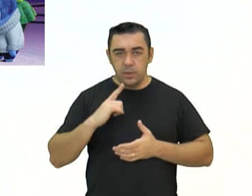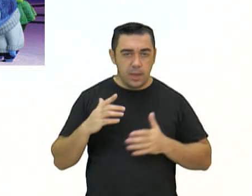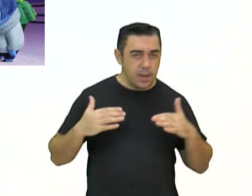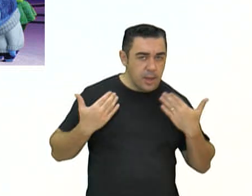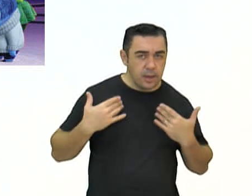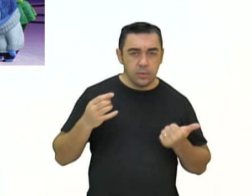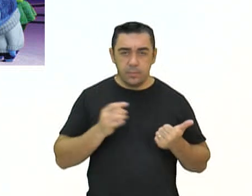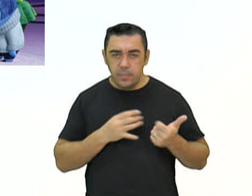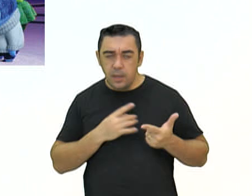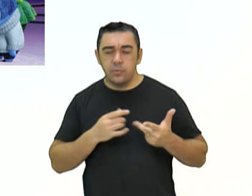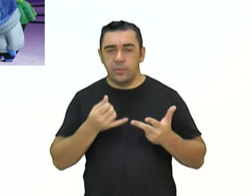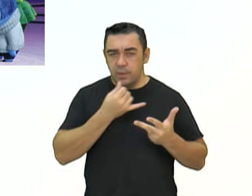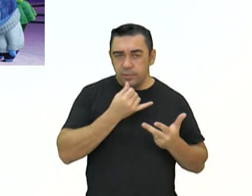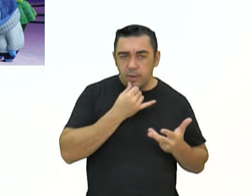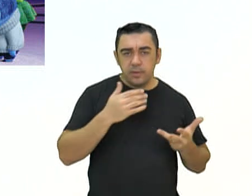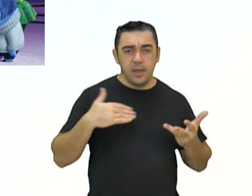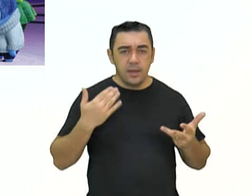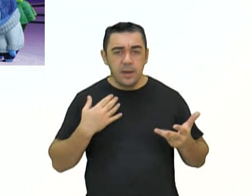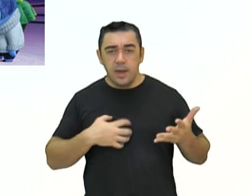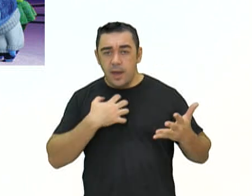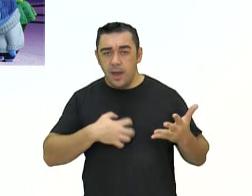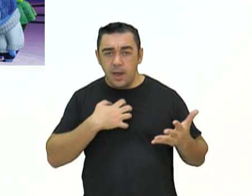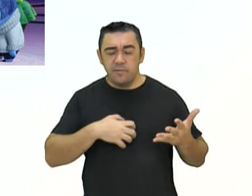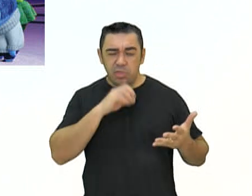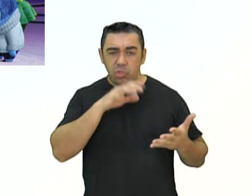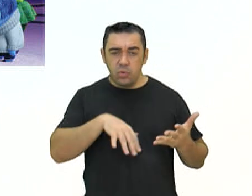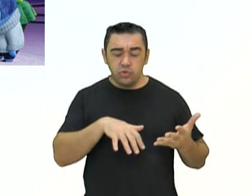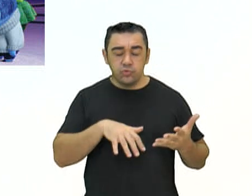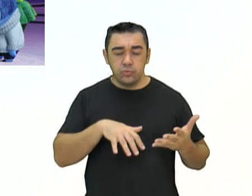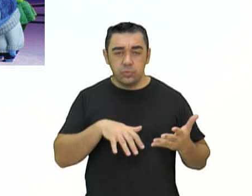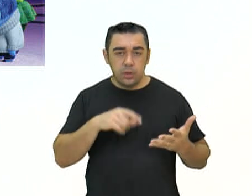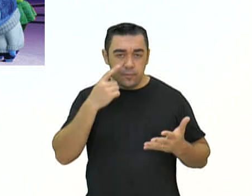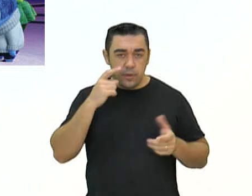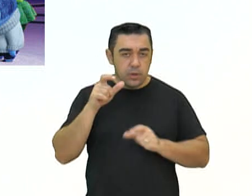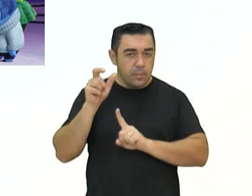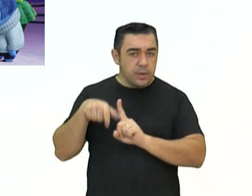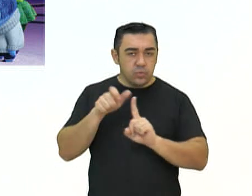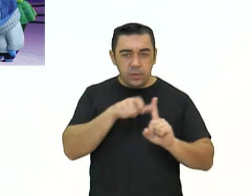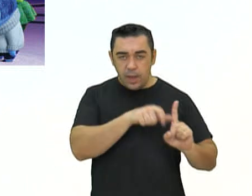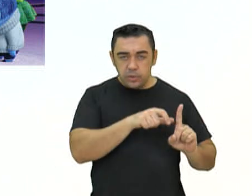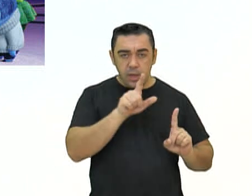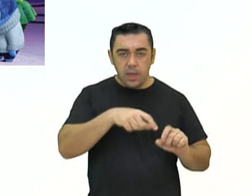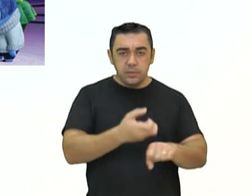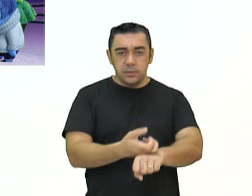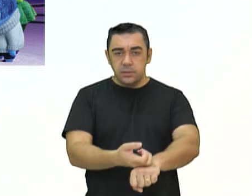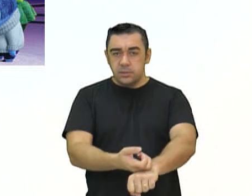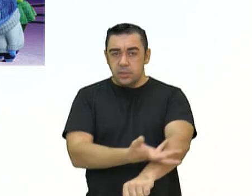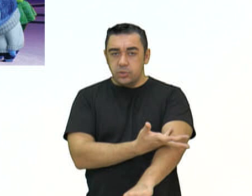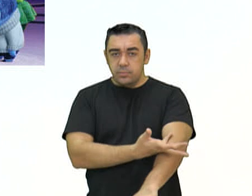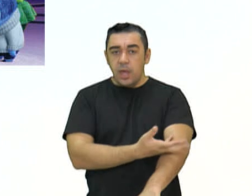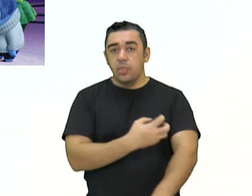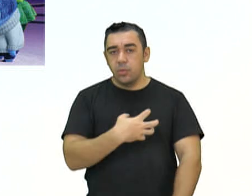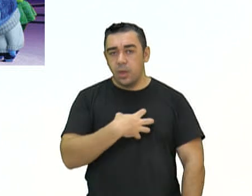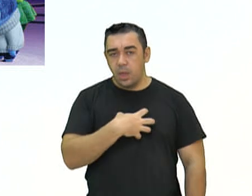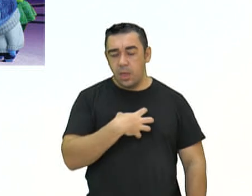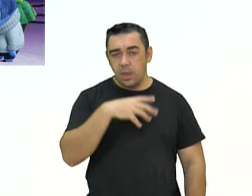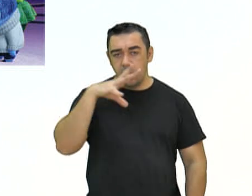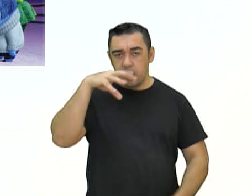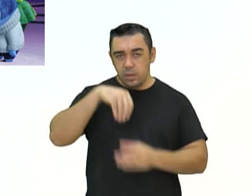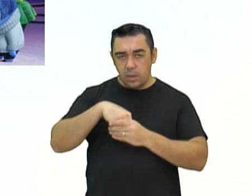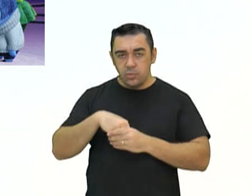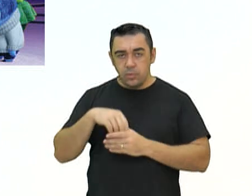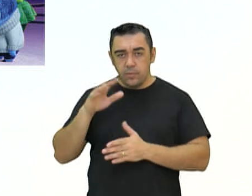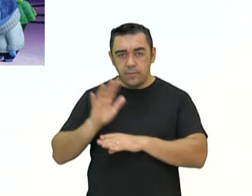a tristeza, a alegria, a raiva e nojinha. Né? Vejam assim que esses sentimentos são os personagens que compõem ali o enredo do